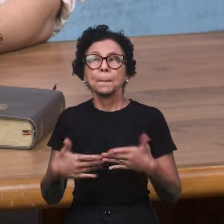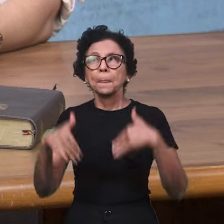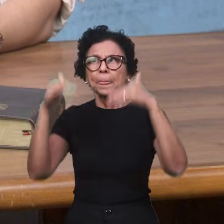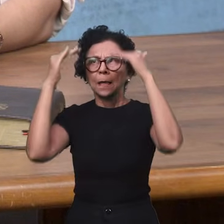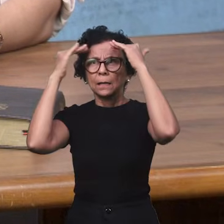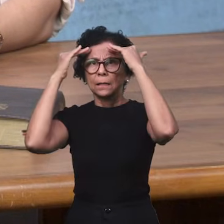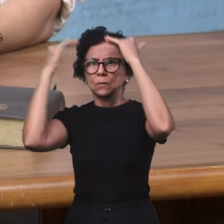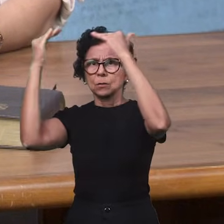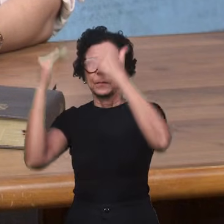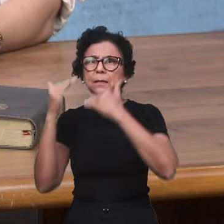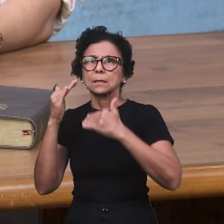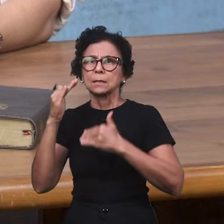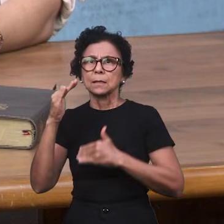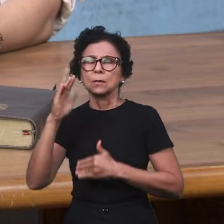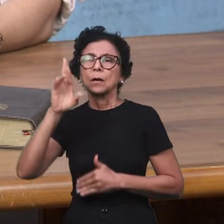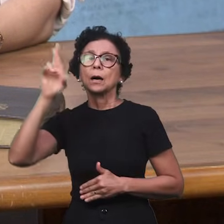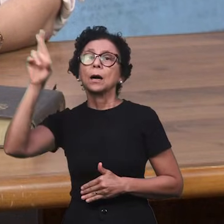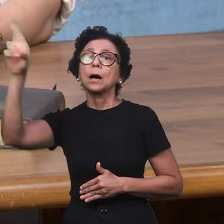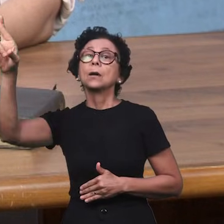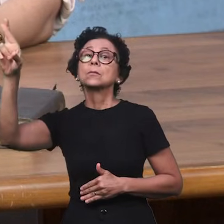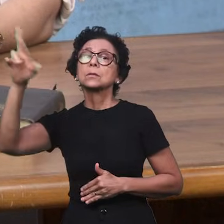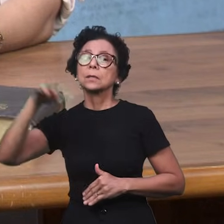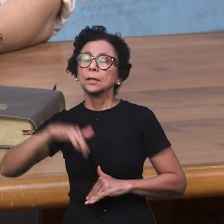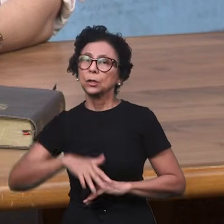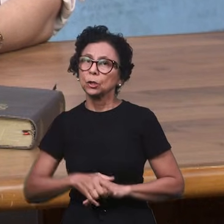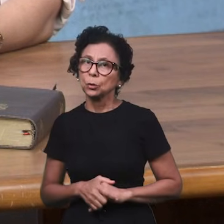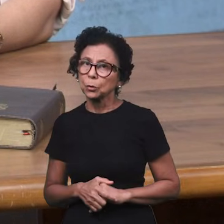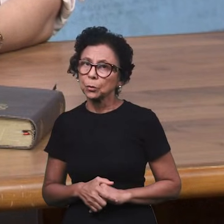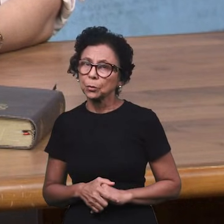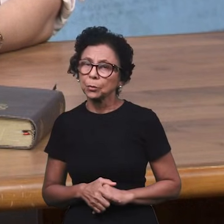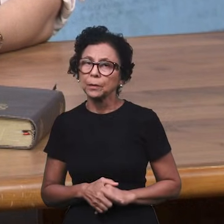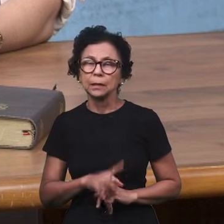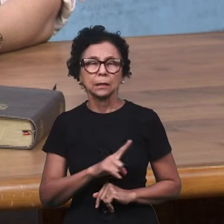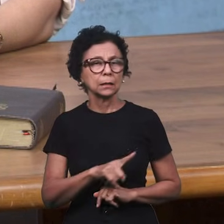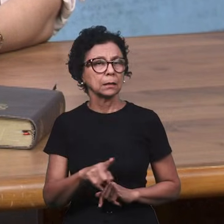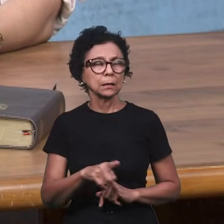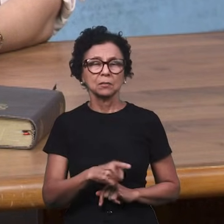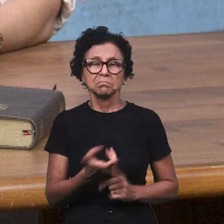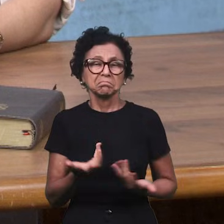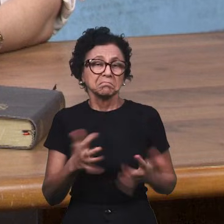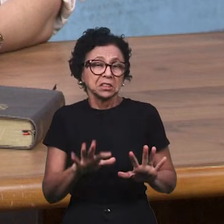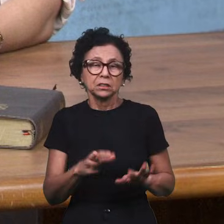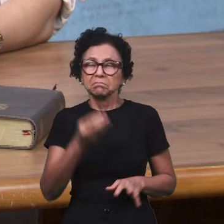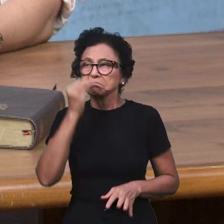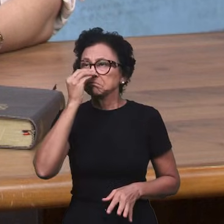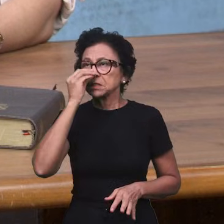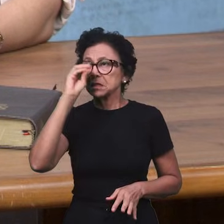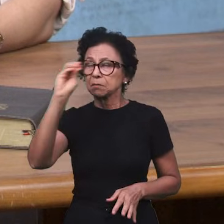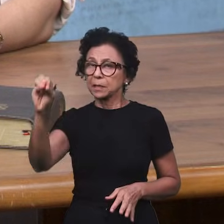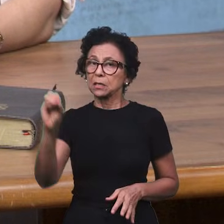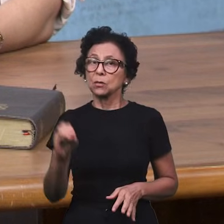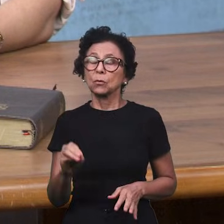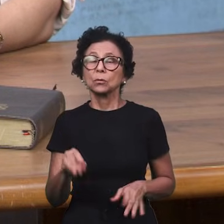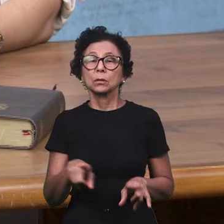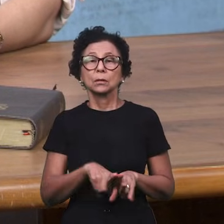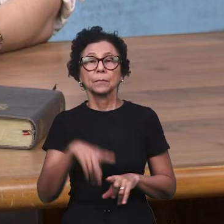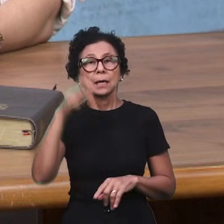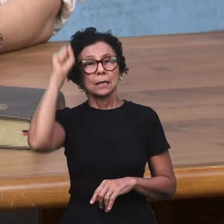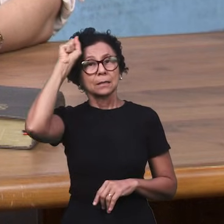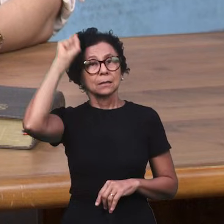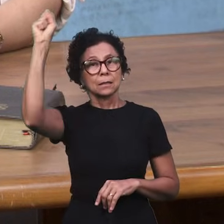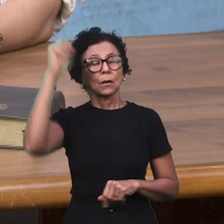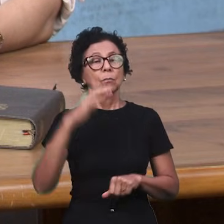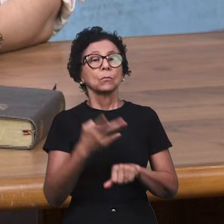causa da palavra do Senhor, a qual não havia guardado, e também porque buscou a adivinhadora